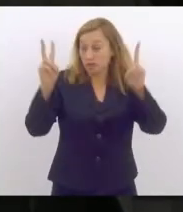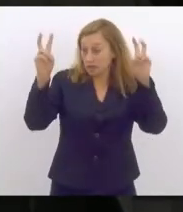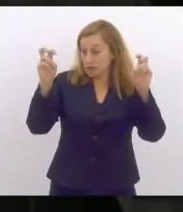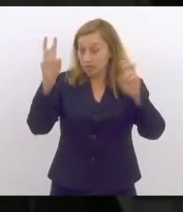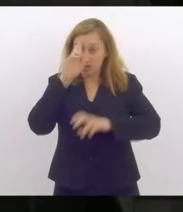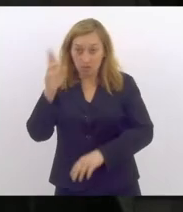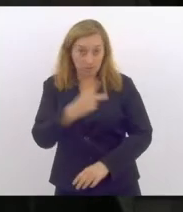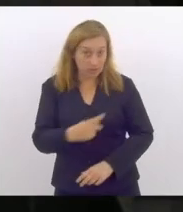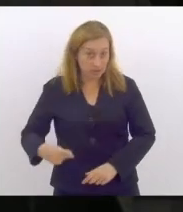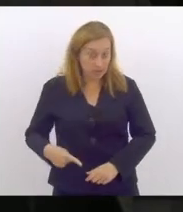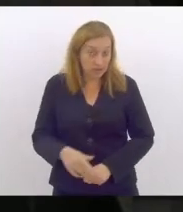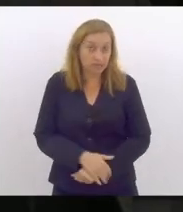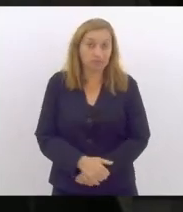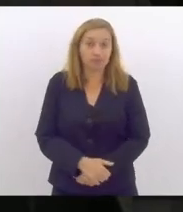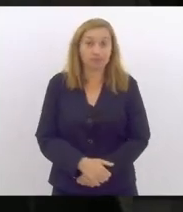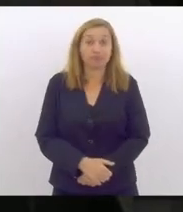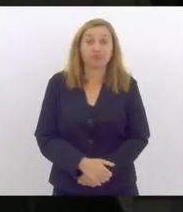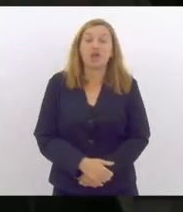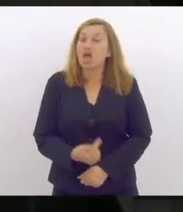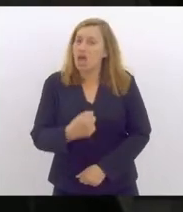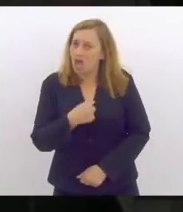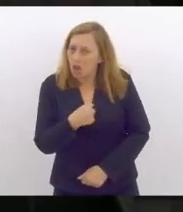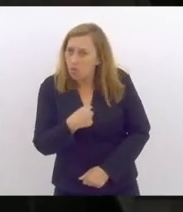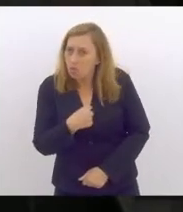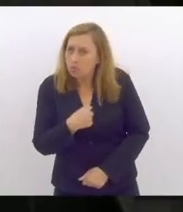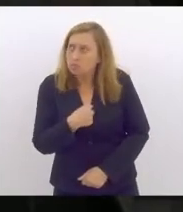senhora presidente. Eu